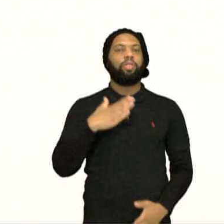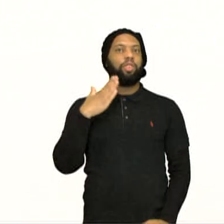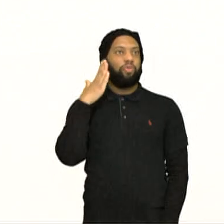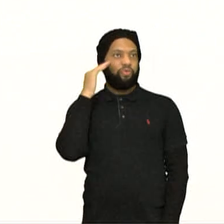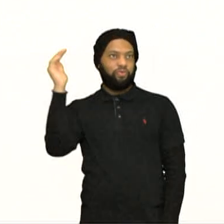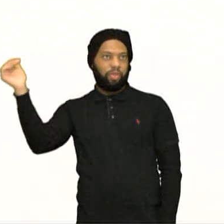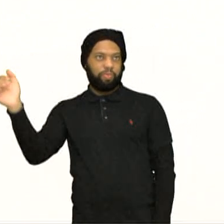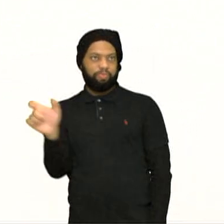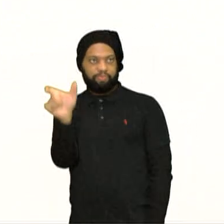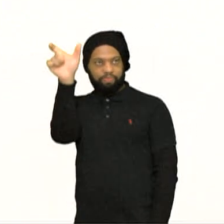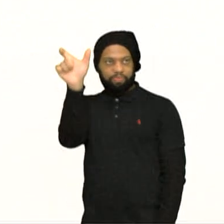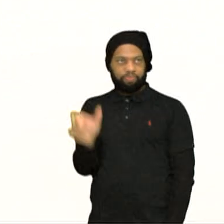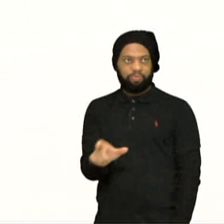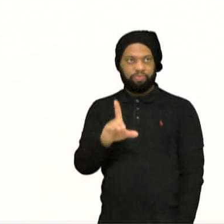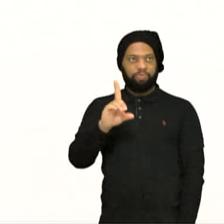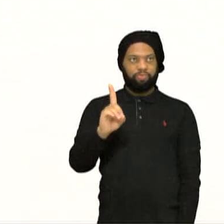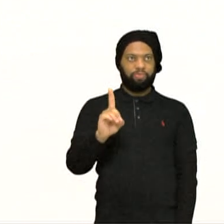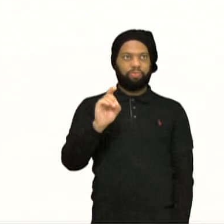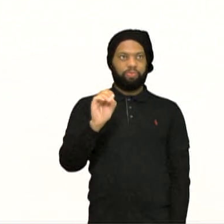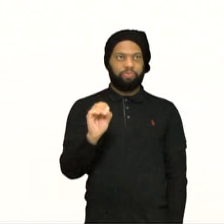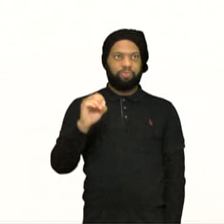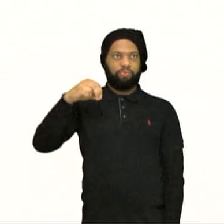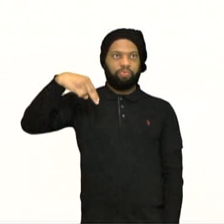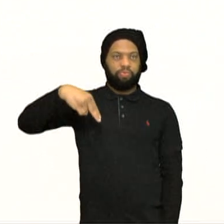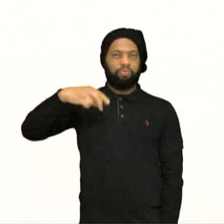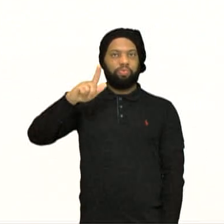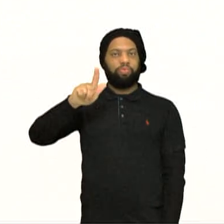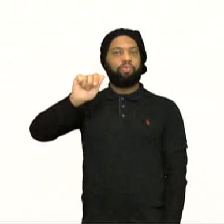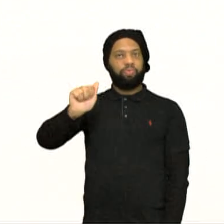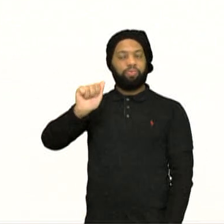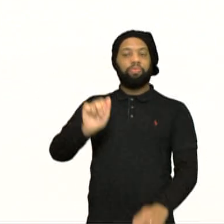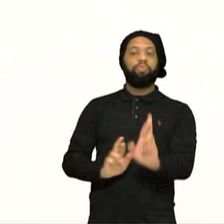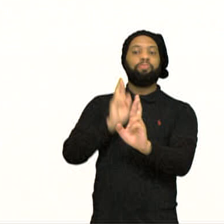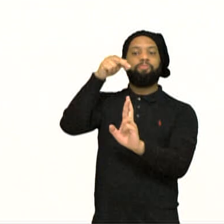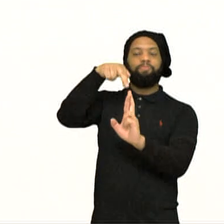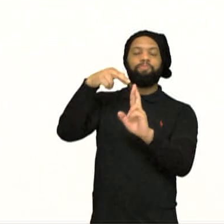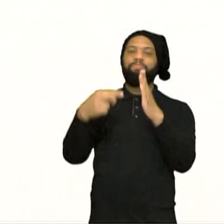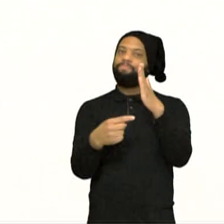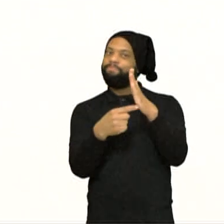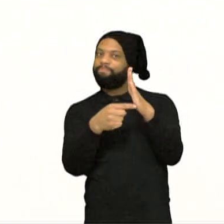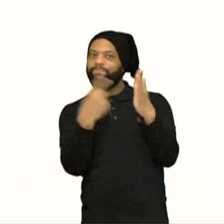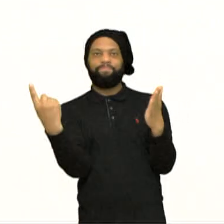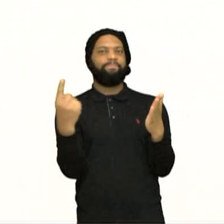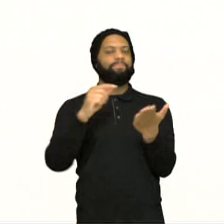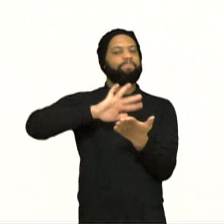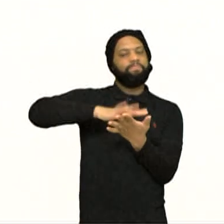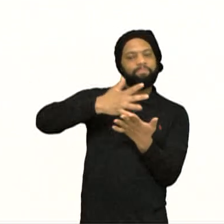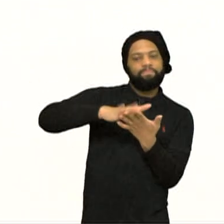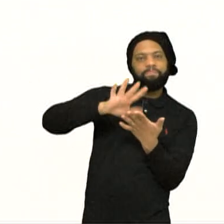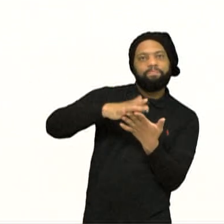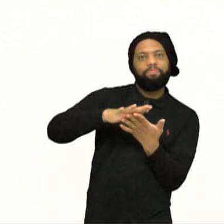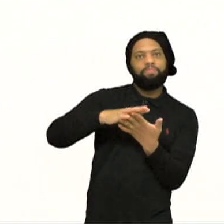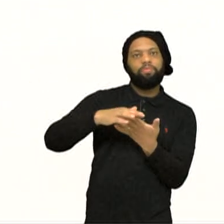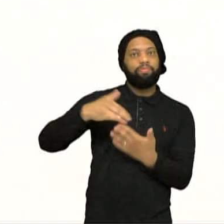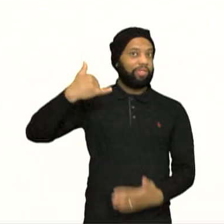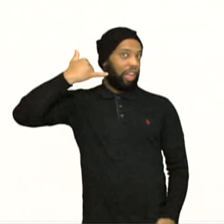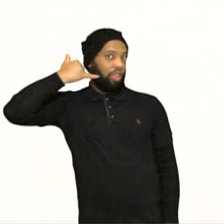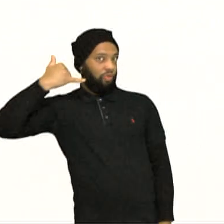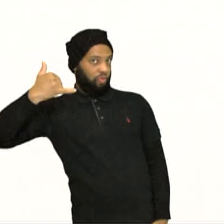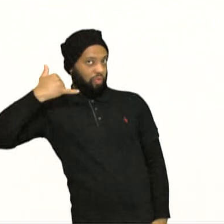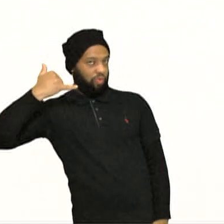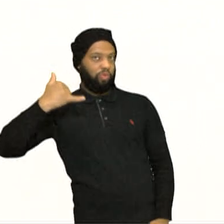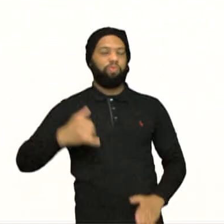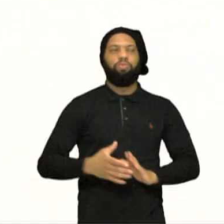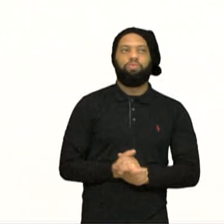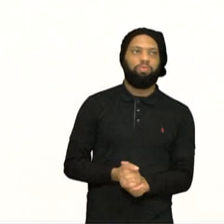né, é um grande referência, porque ele foi o primeiro samba, né, gravado pelo telefone.